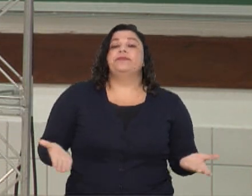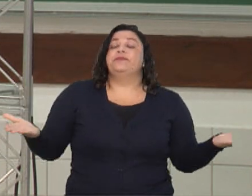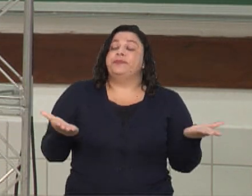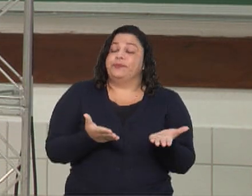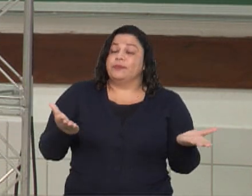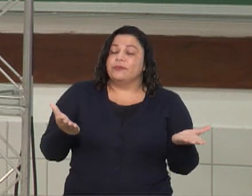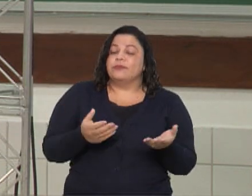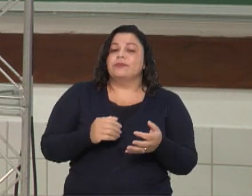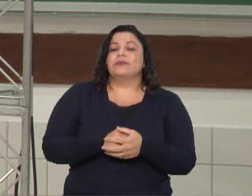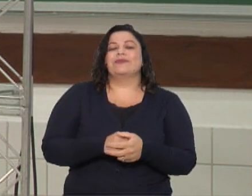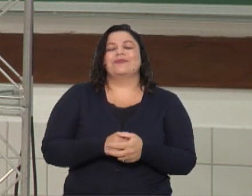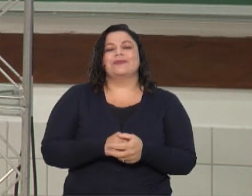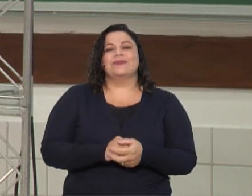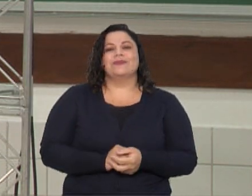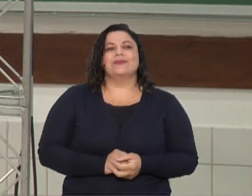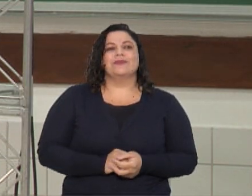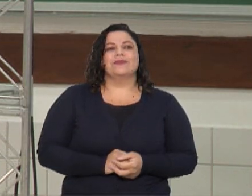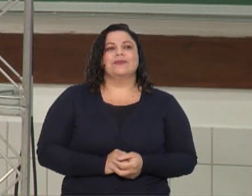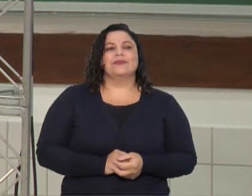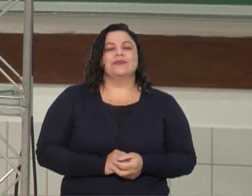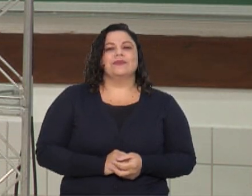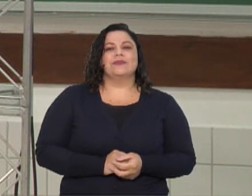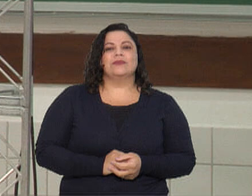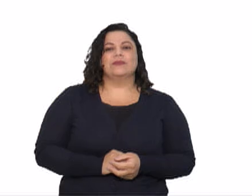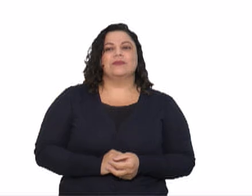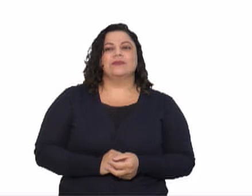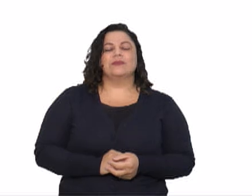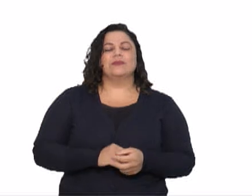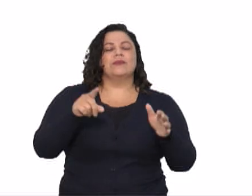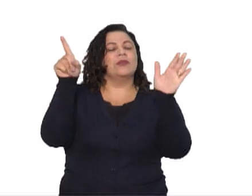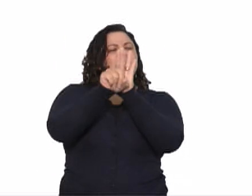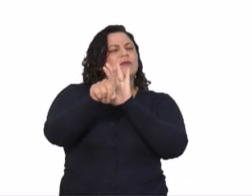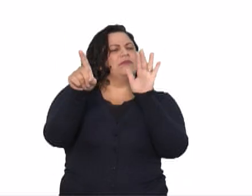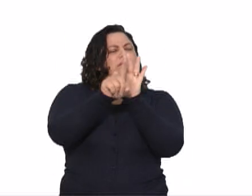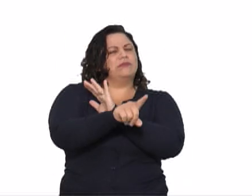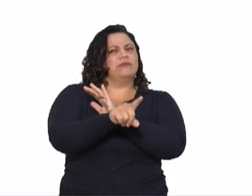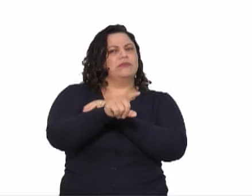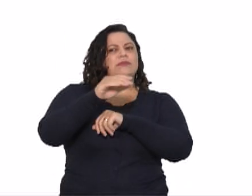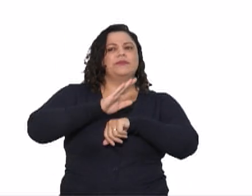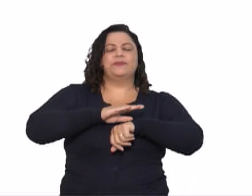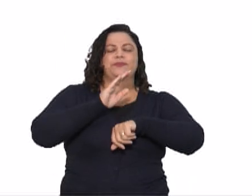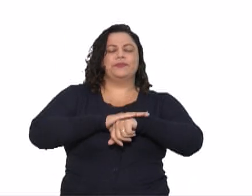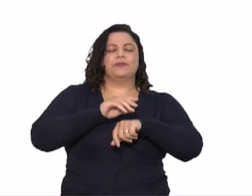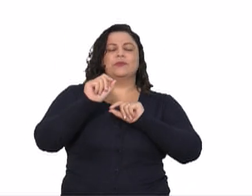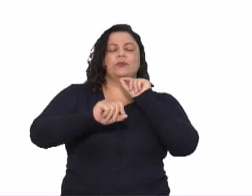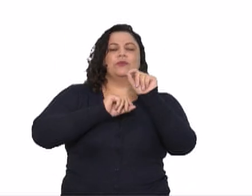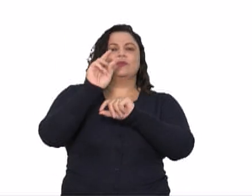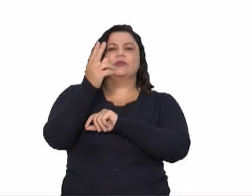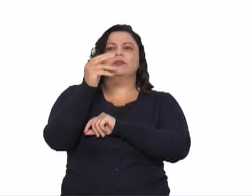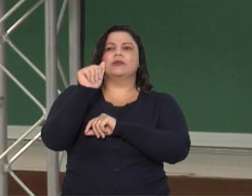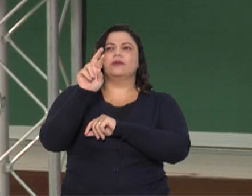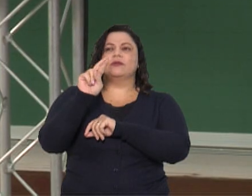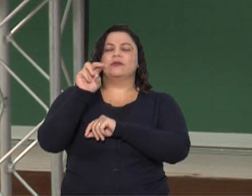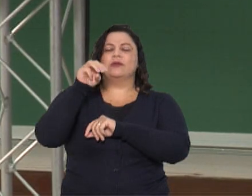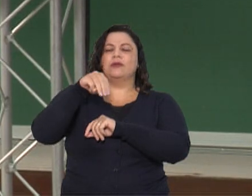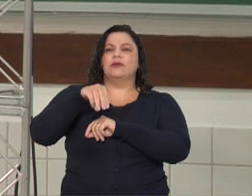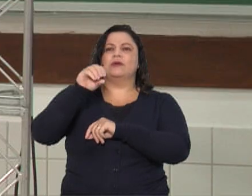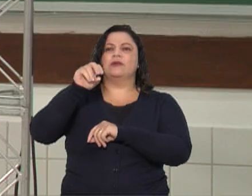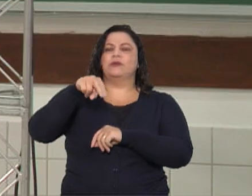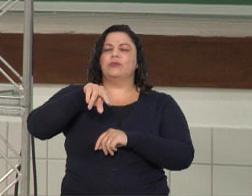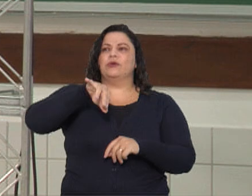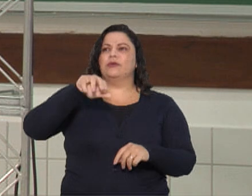Agora, eu vou deixar vocês com uma questãozinha sobre a harmonia. Vou dar um tempinho para